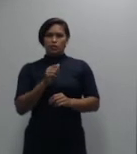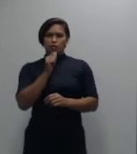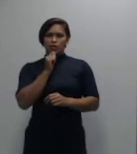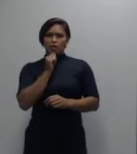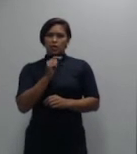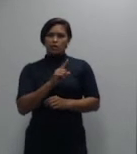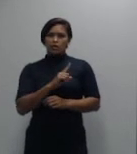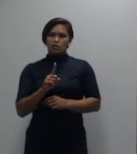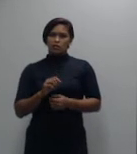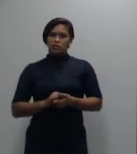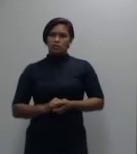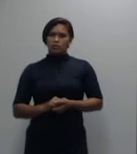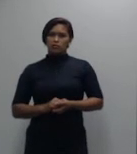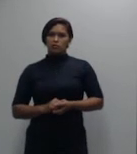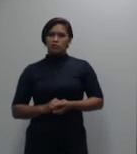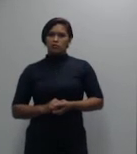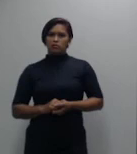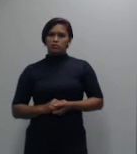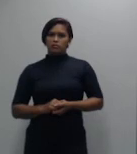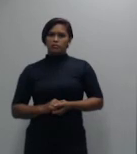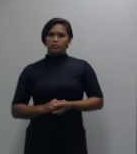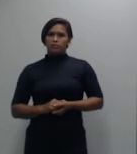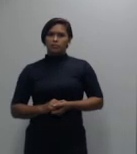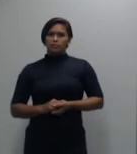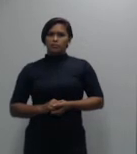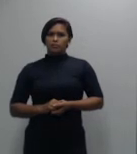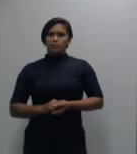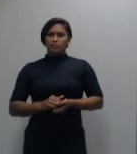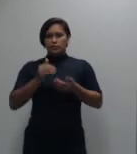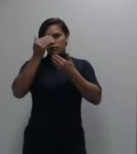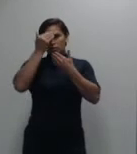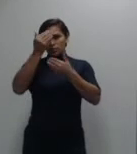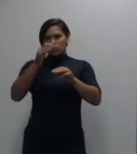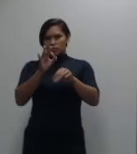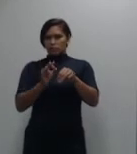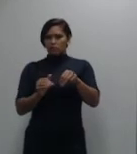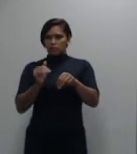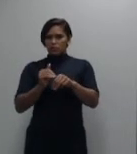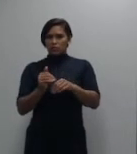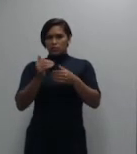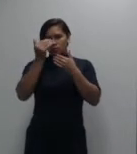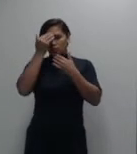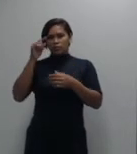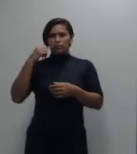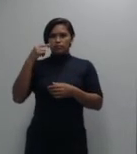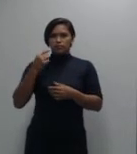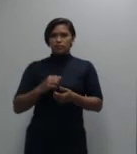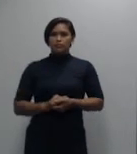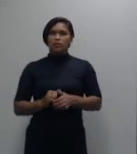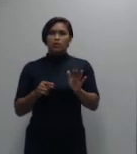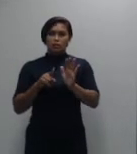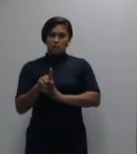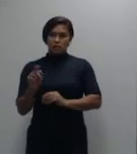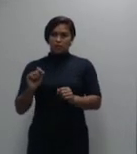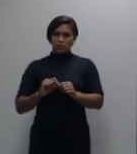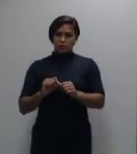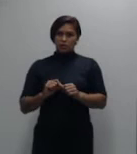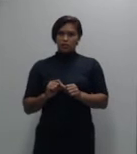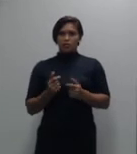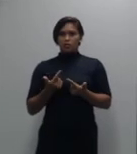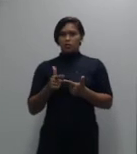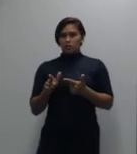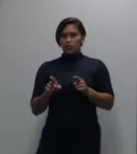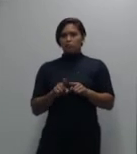está bem obrigado ainda não tem uma pergunta que eu ia fazer ele aí daria